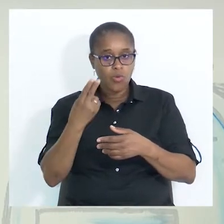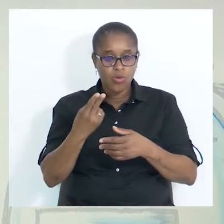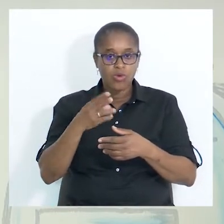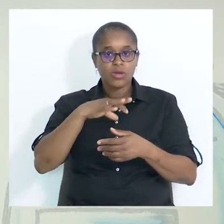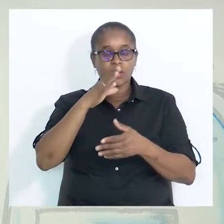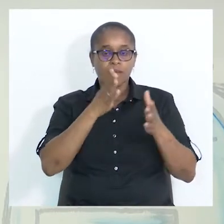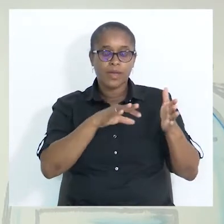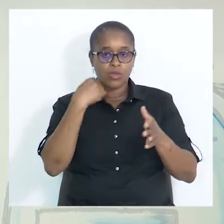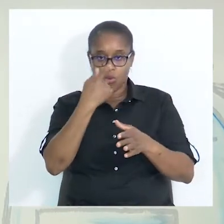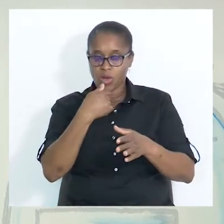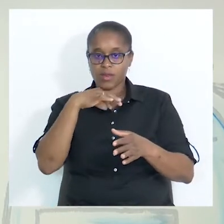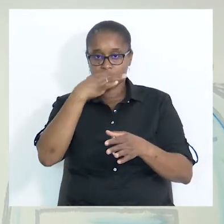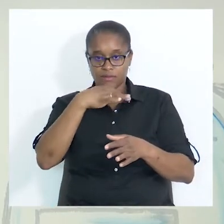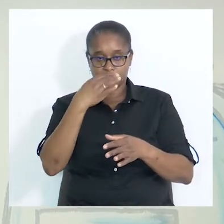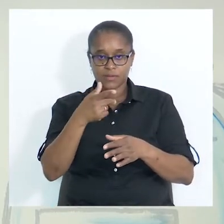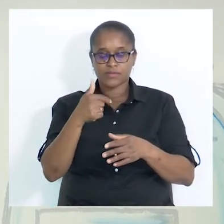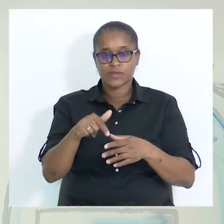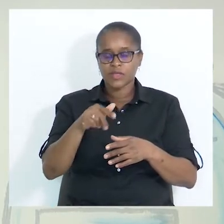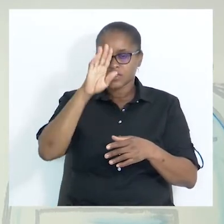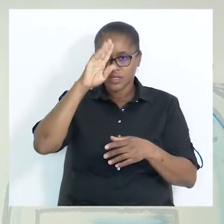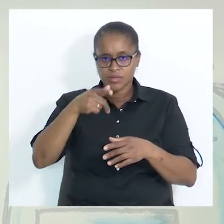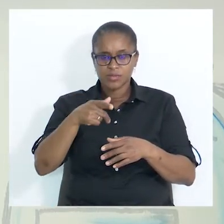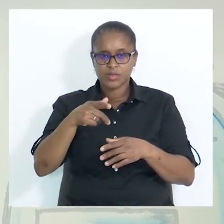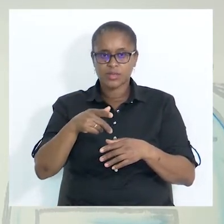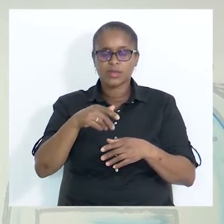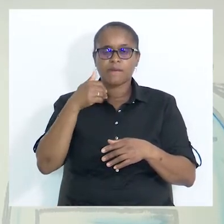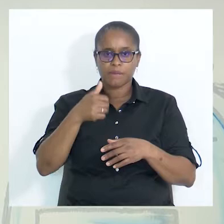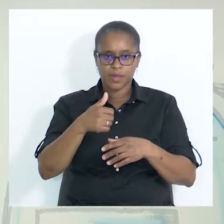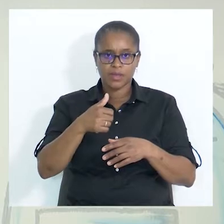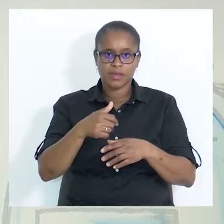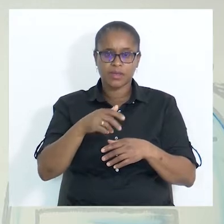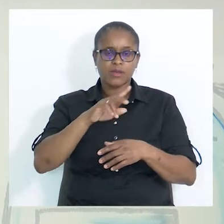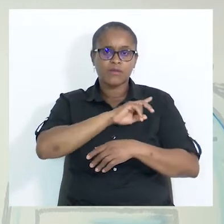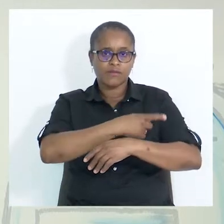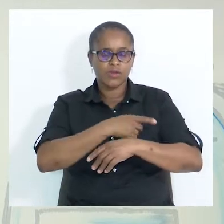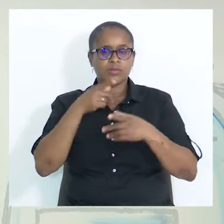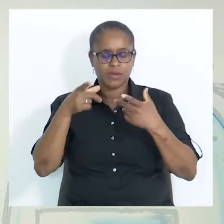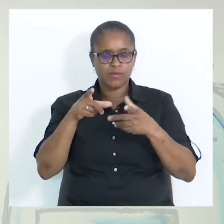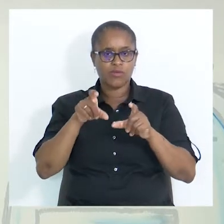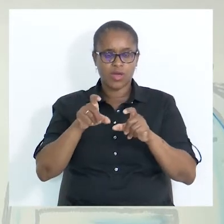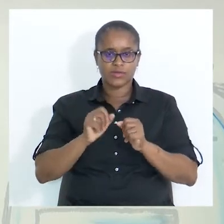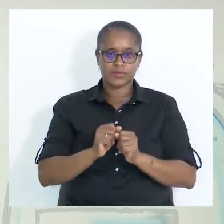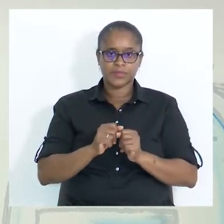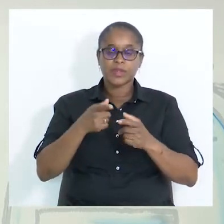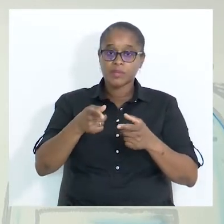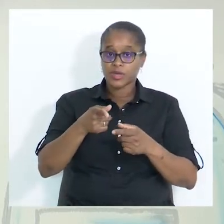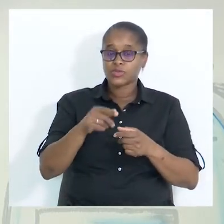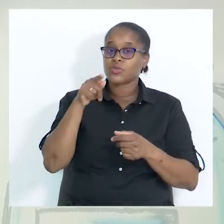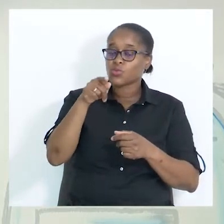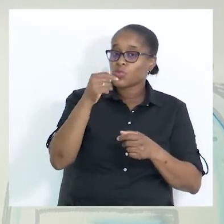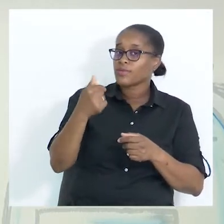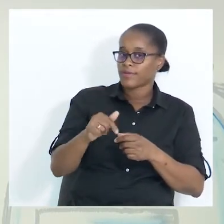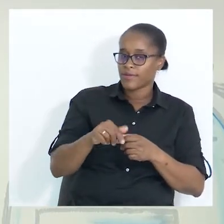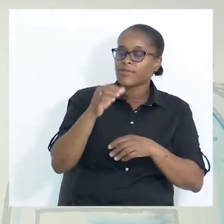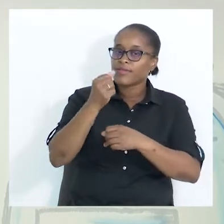então da parte oral. Na oralidade, tu vais dar conta disto bem forte e bem focado. Para isso, tu tens